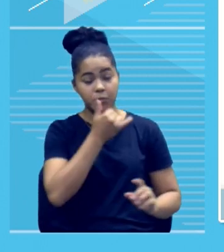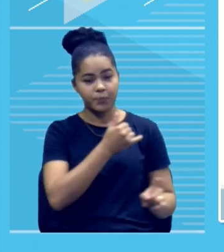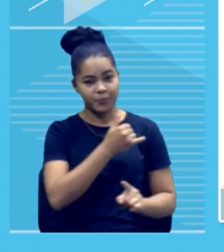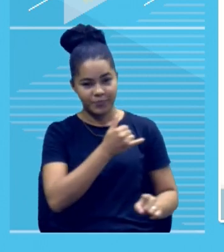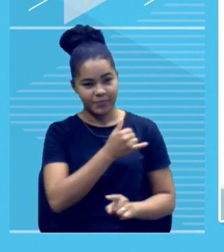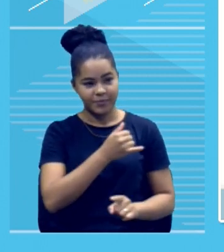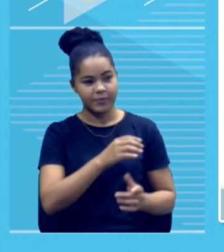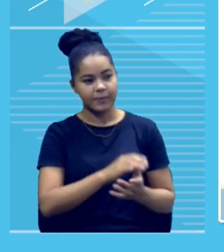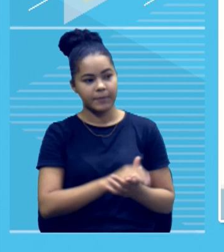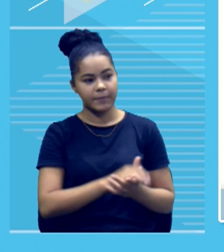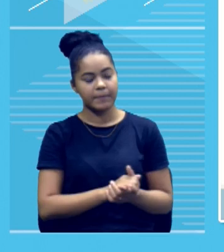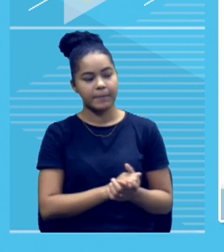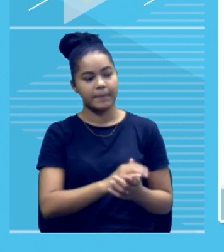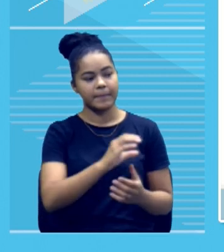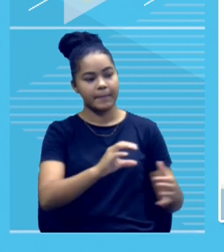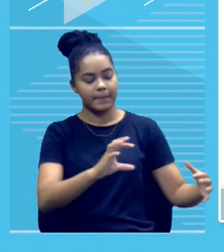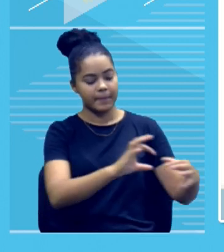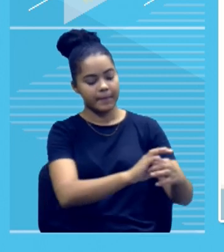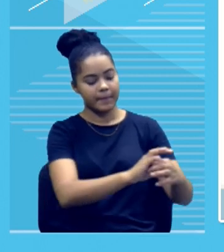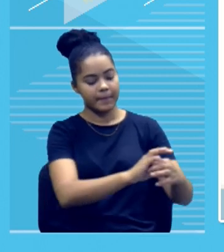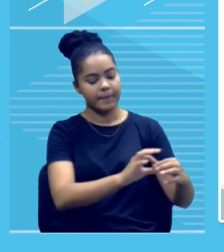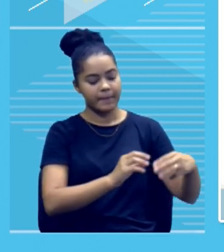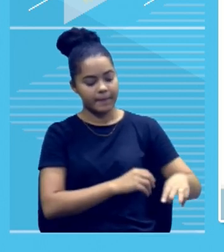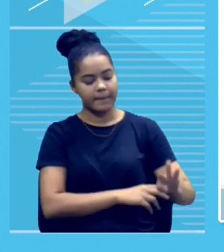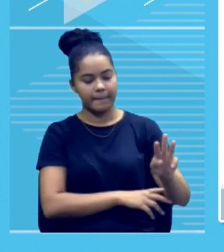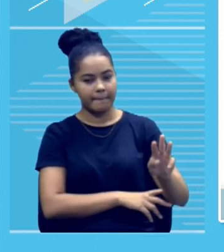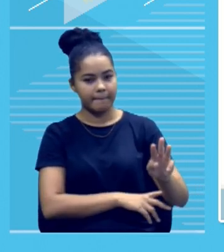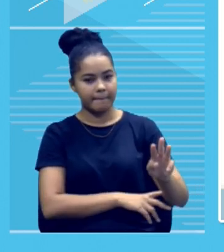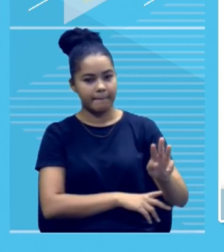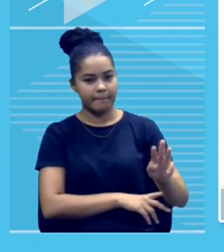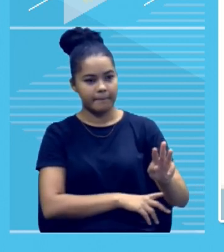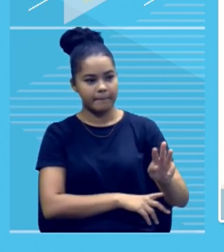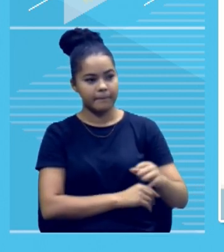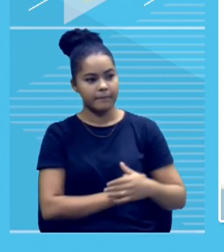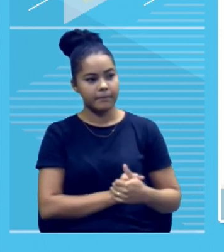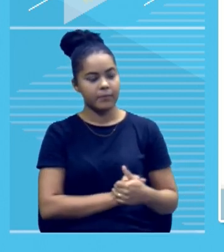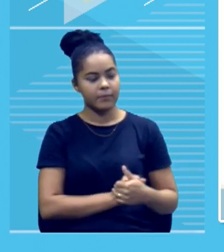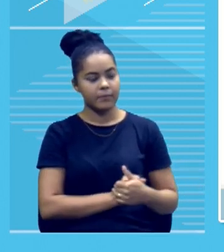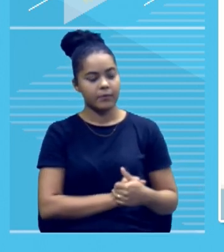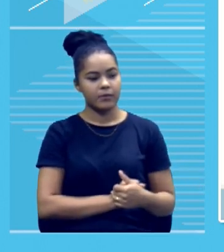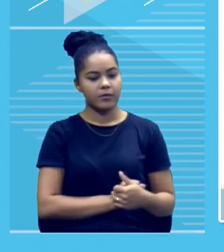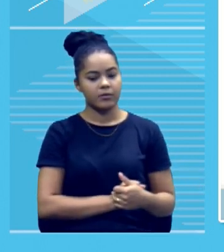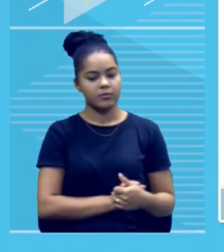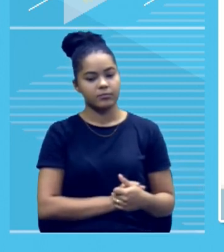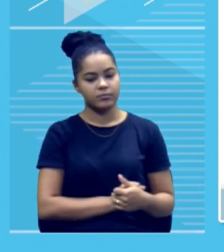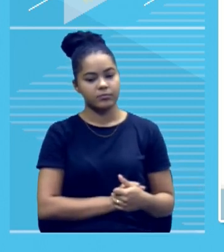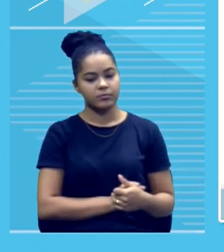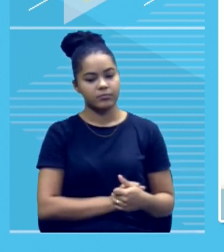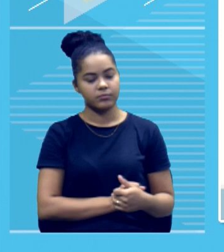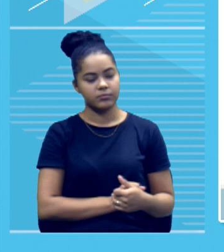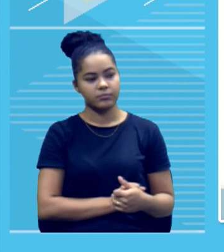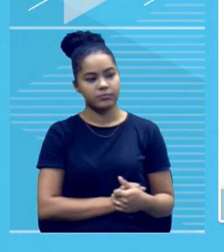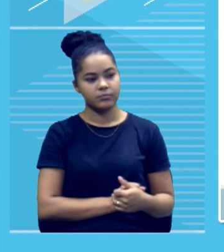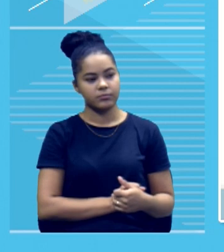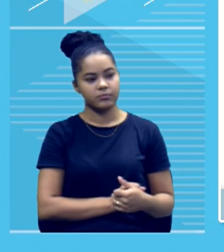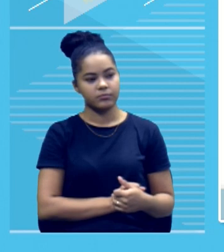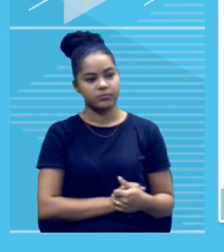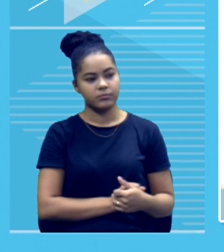o W, tá? Então, os 4 ligantes diferentes entre si,